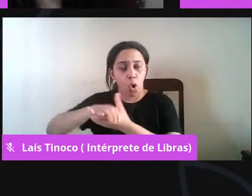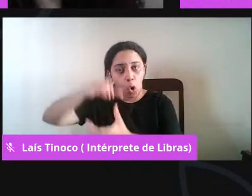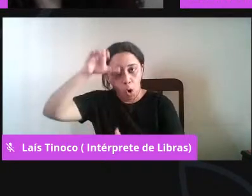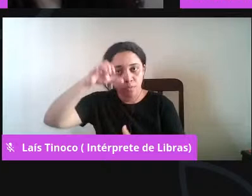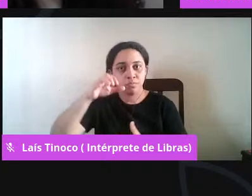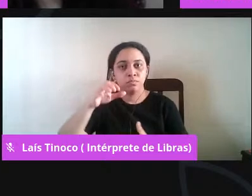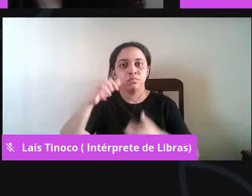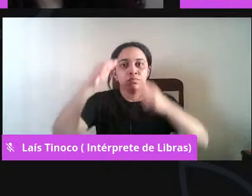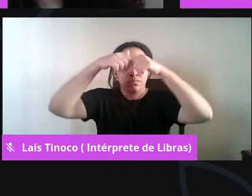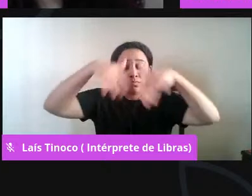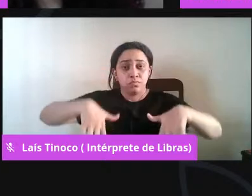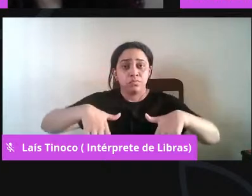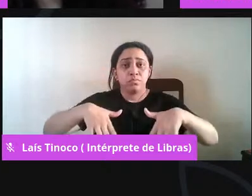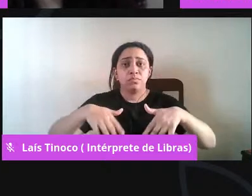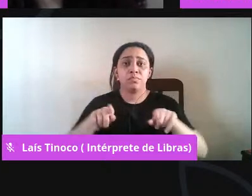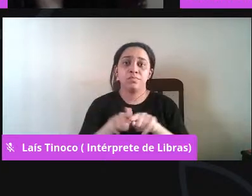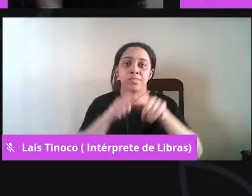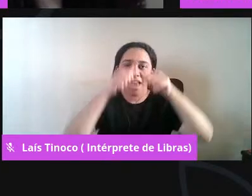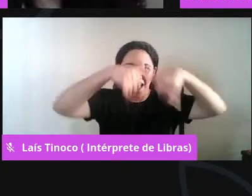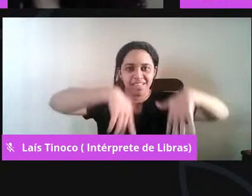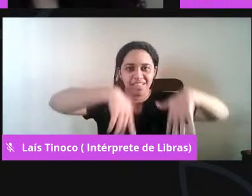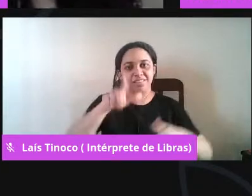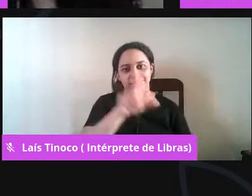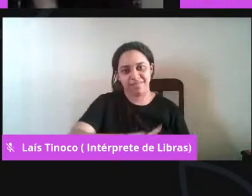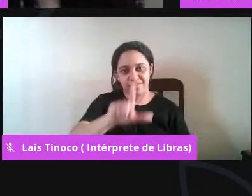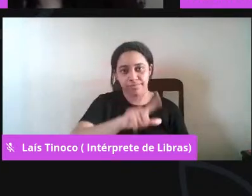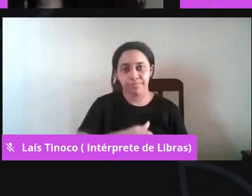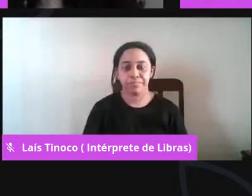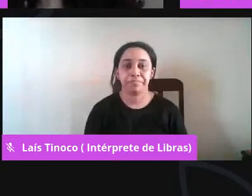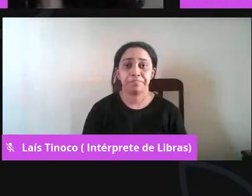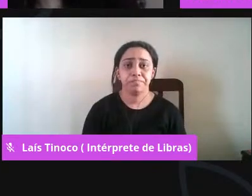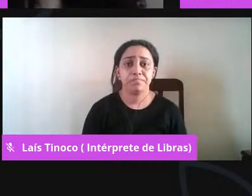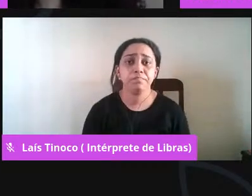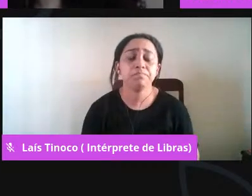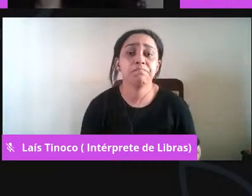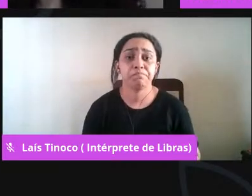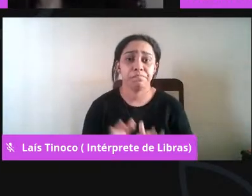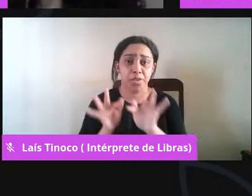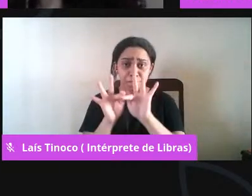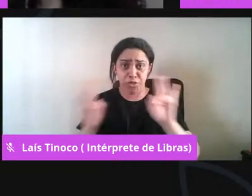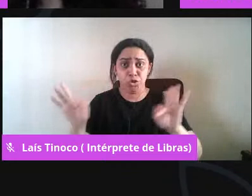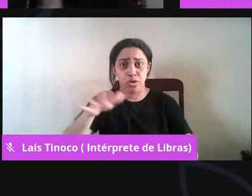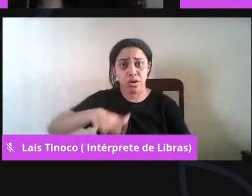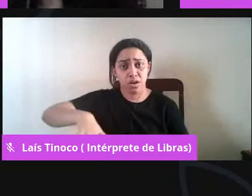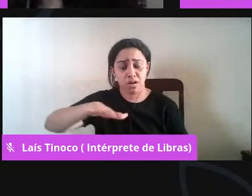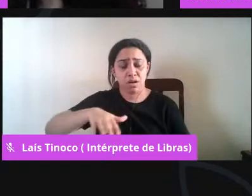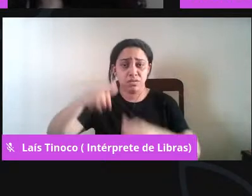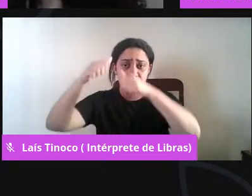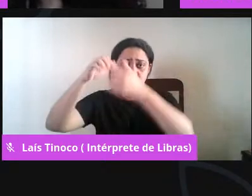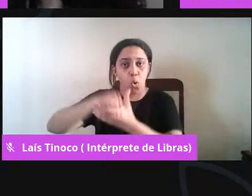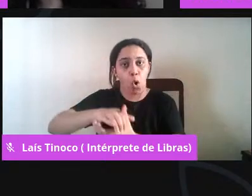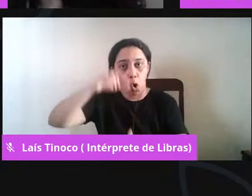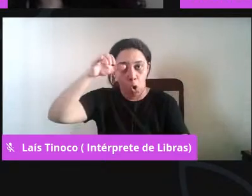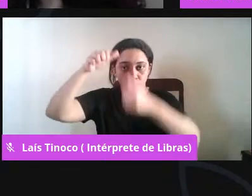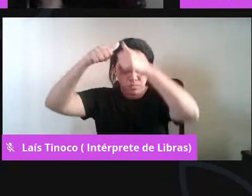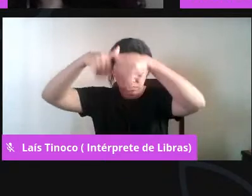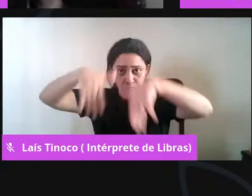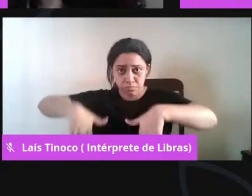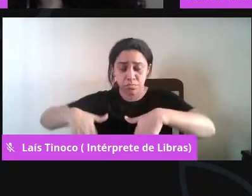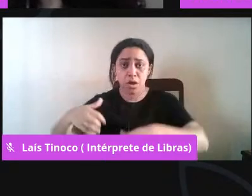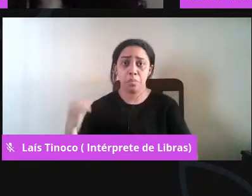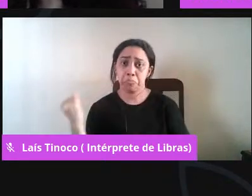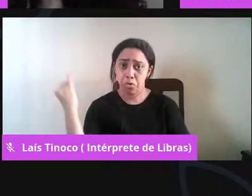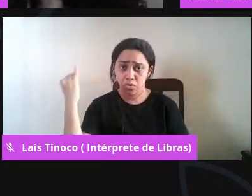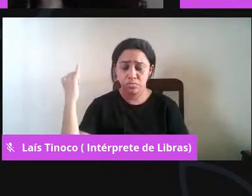literárias. Olha, a fraseologia no corpo de atlas tem um trabalho muito importante feito pela professora da